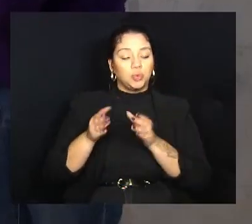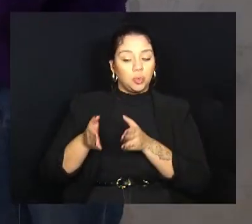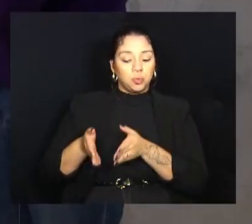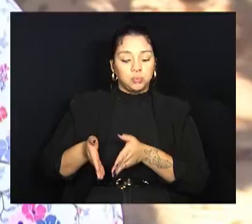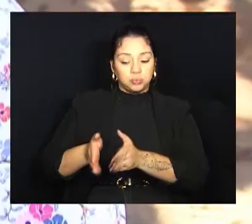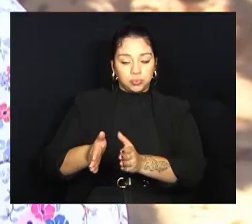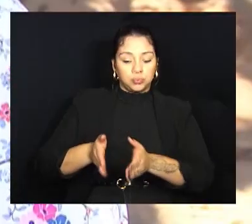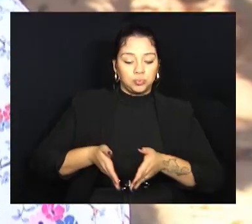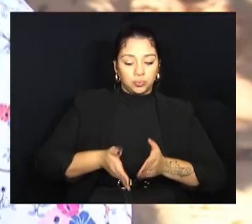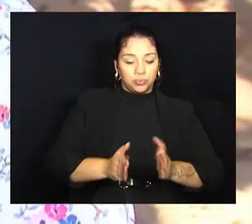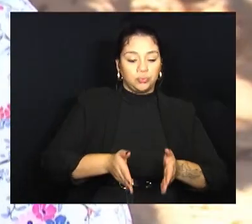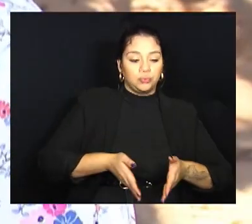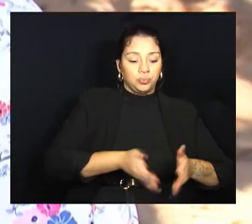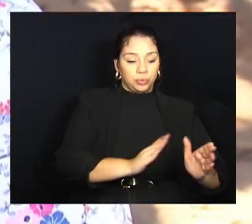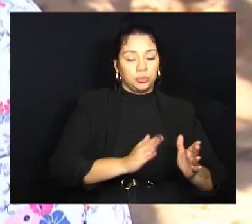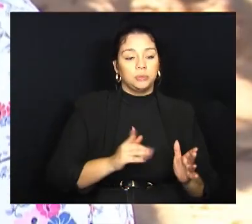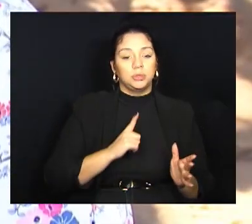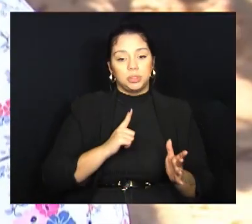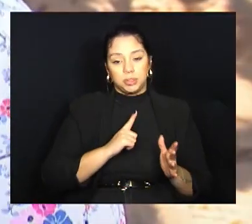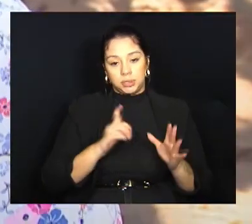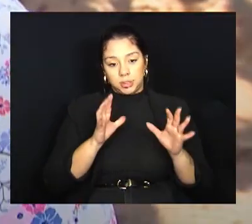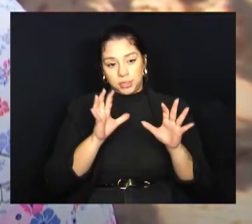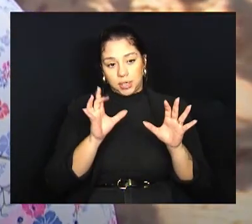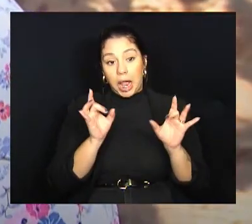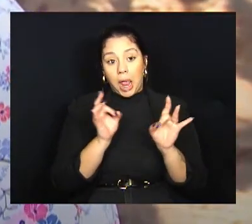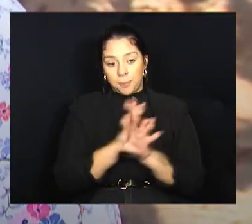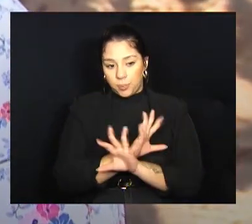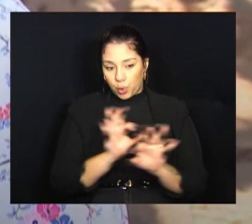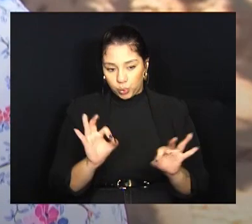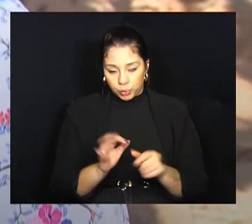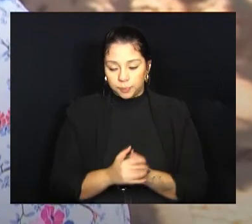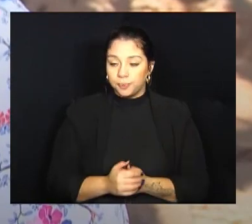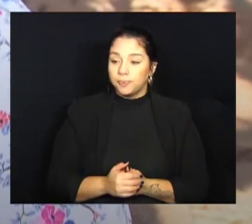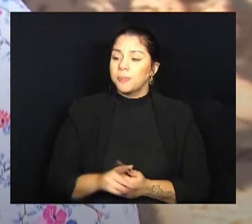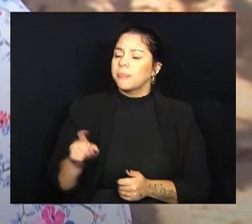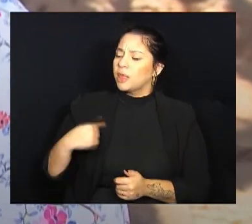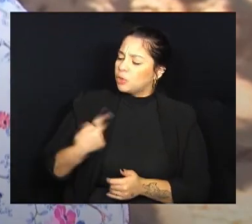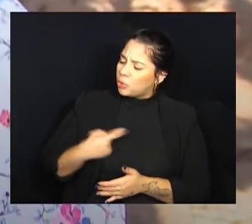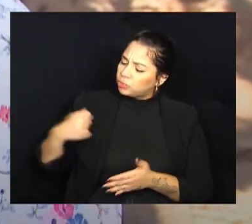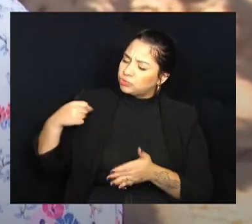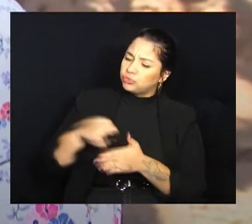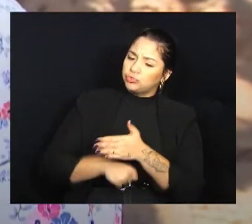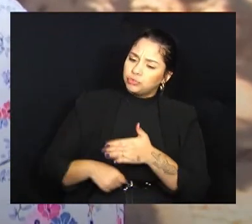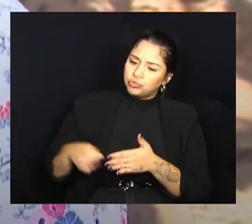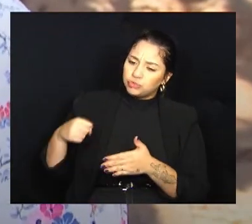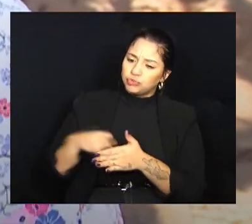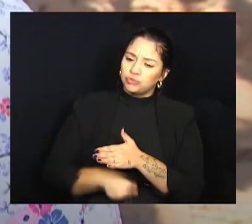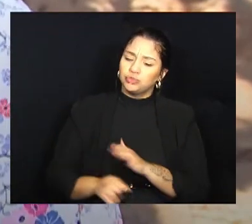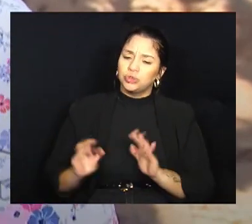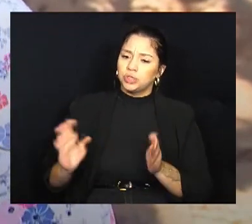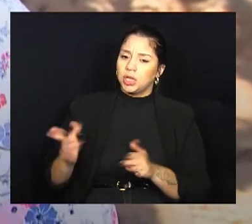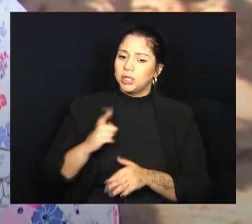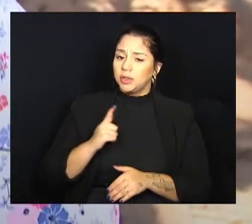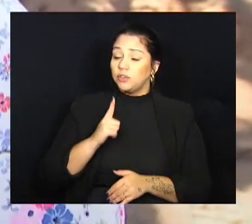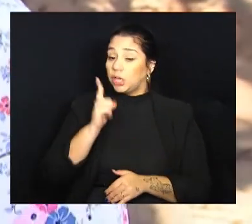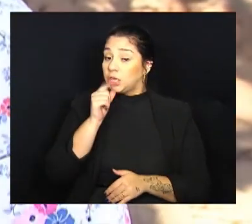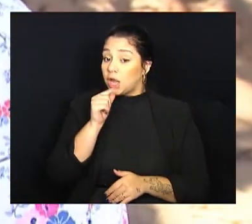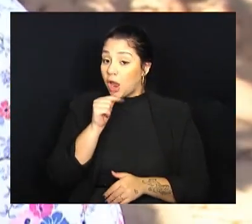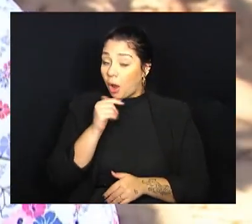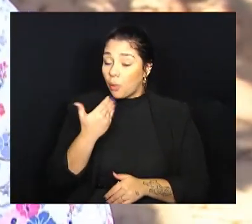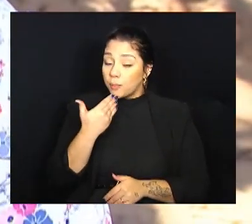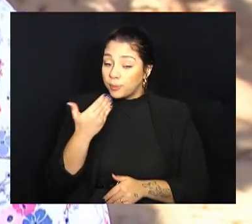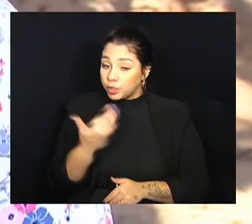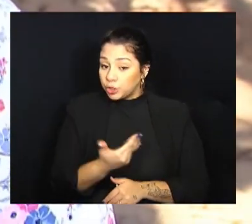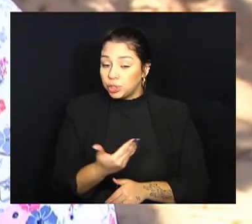a benfeitoria. Porque aqui tudo foi com muita luta, tudo. Desde a rede de água, né? E